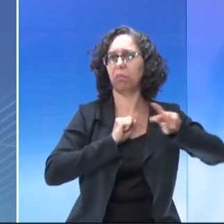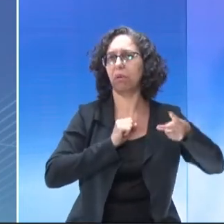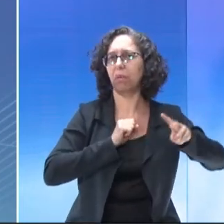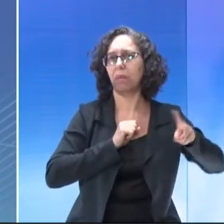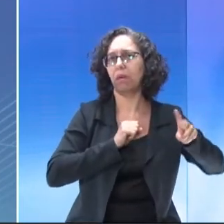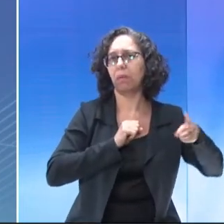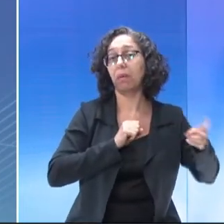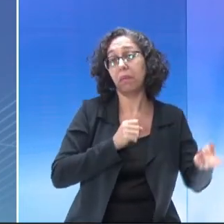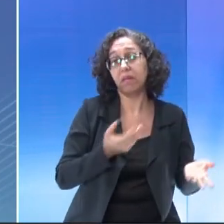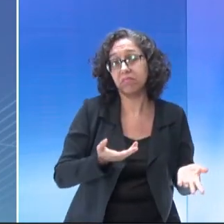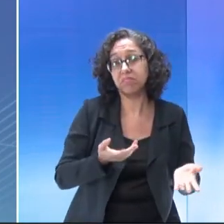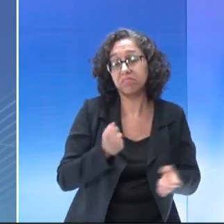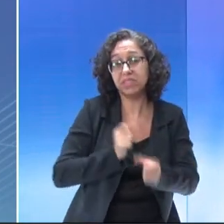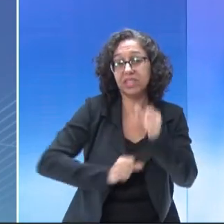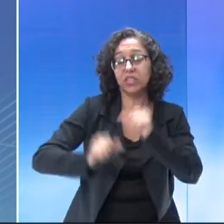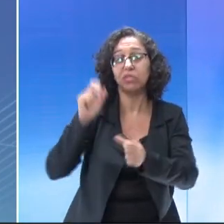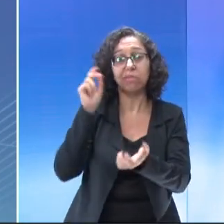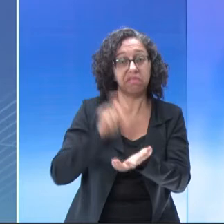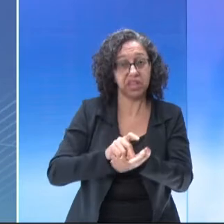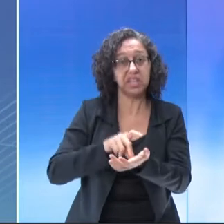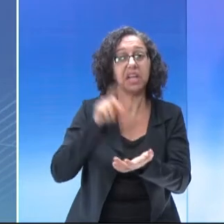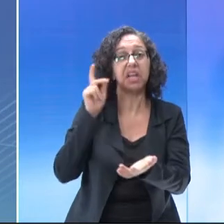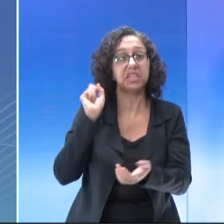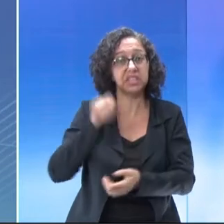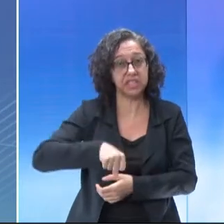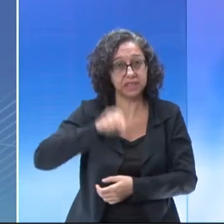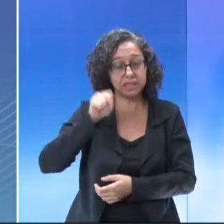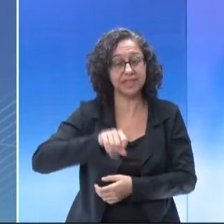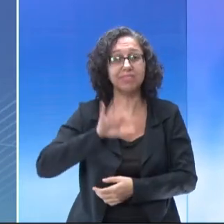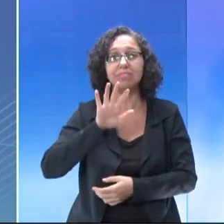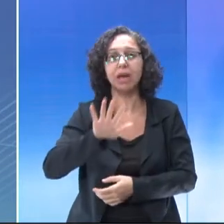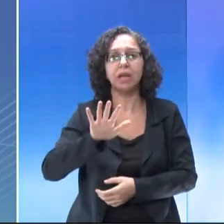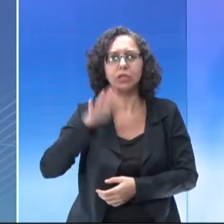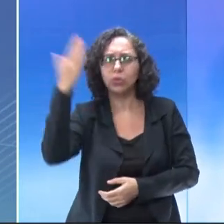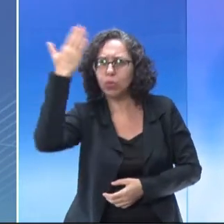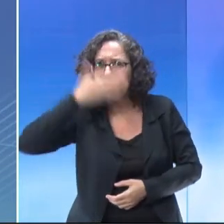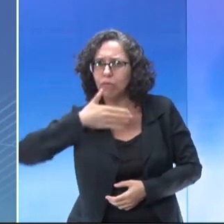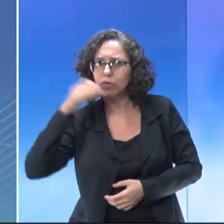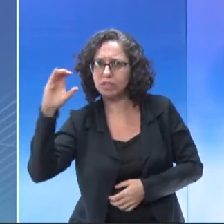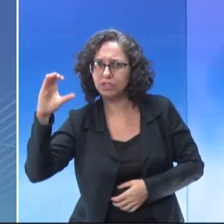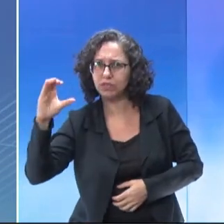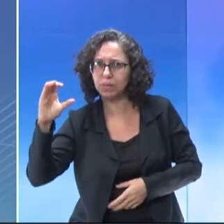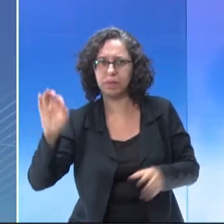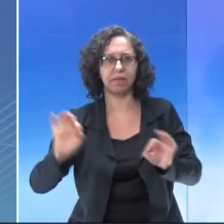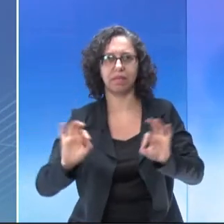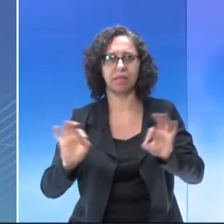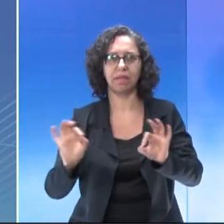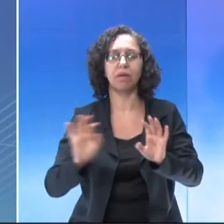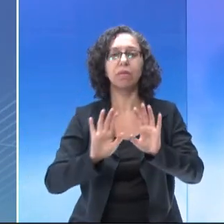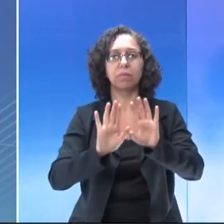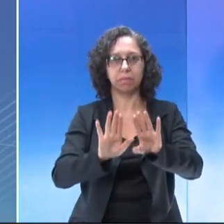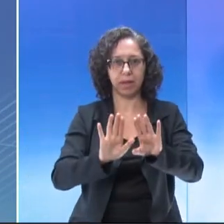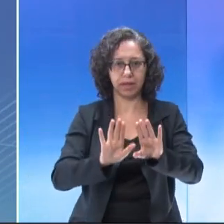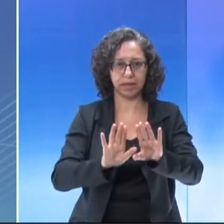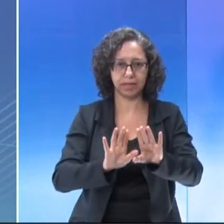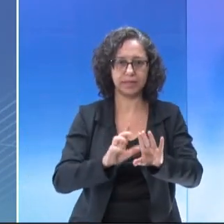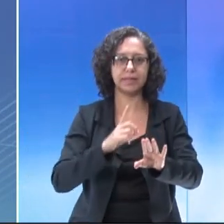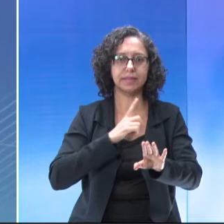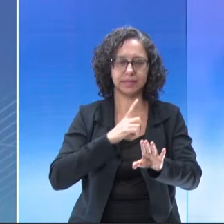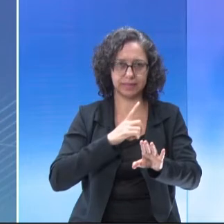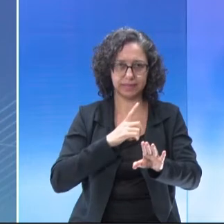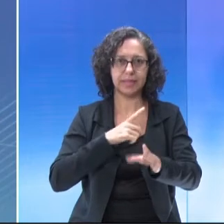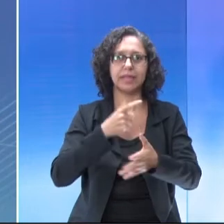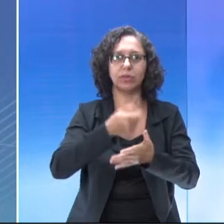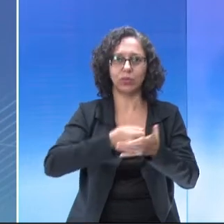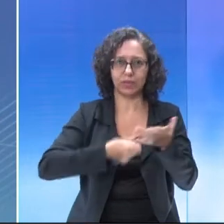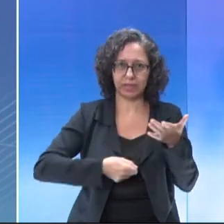dito popular, se torna uma crença e se torna até verdade para muitos, que muitas vezes não foi comprovado. Isso foi escrito